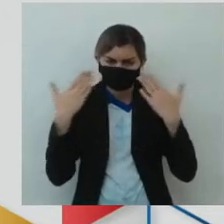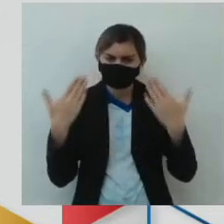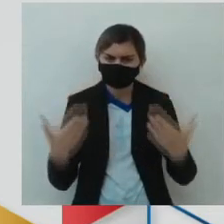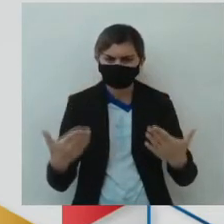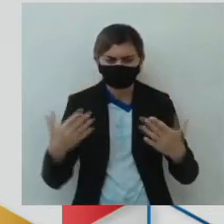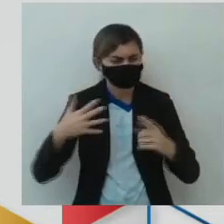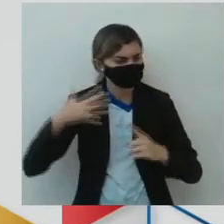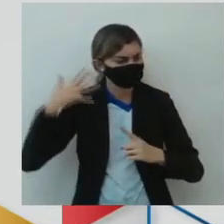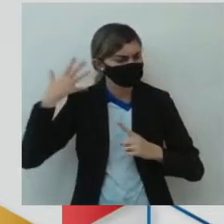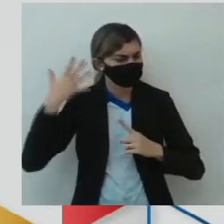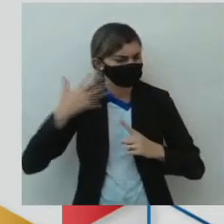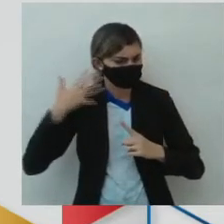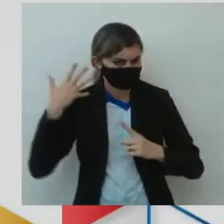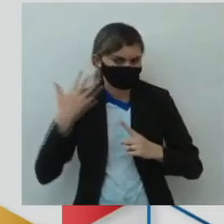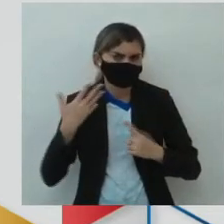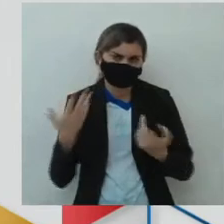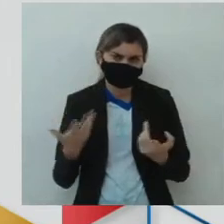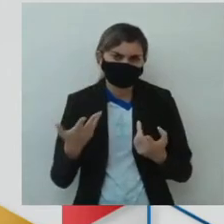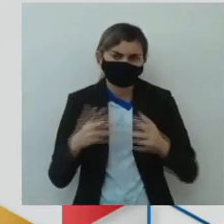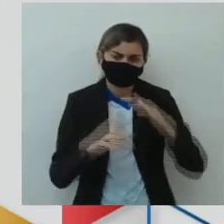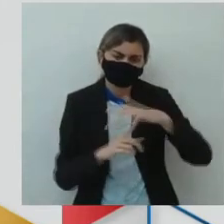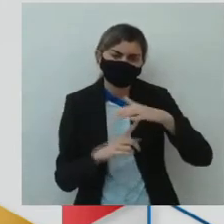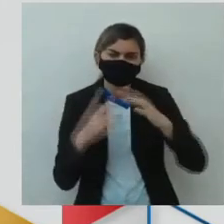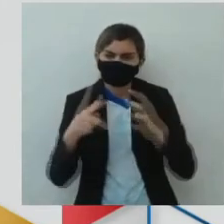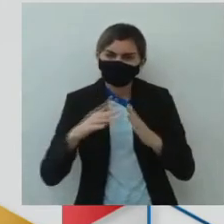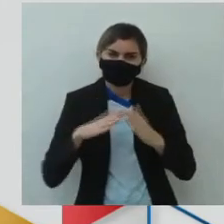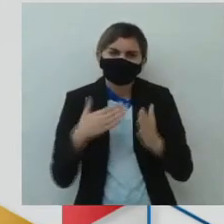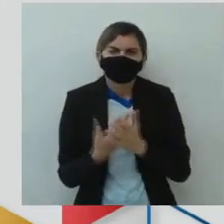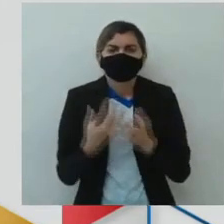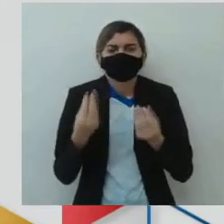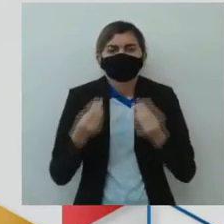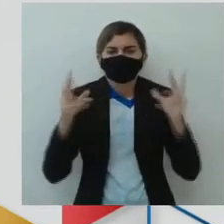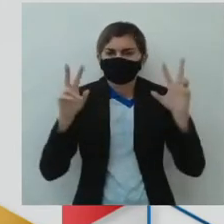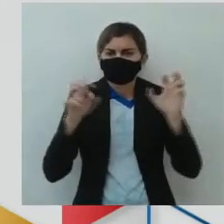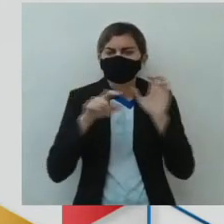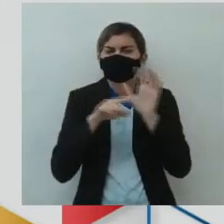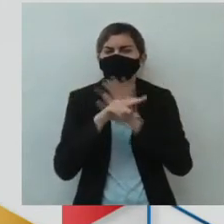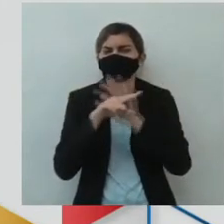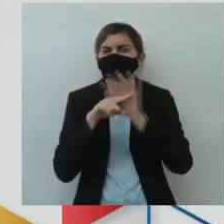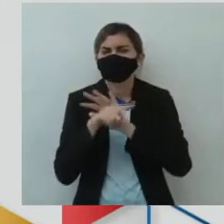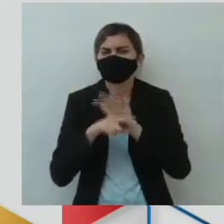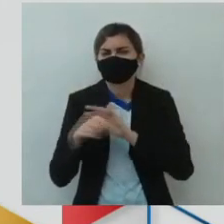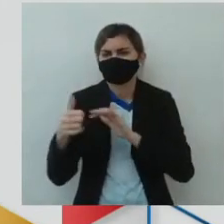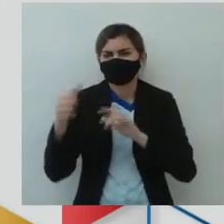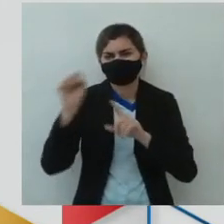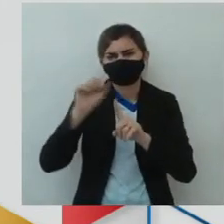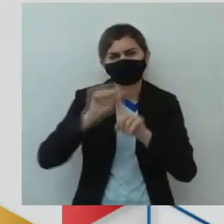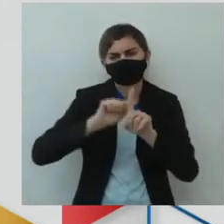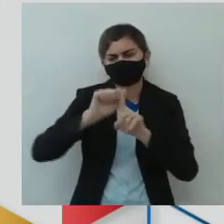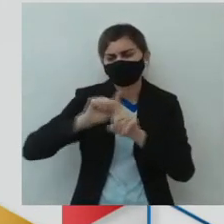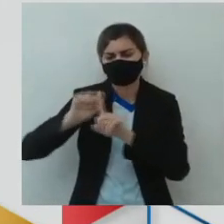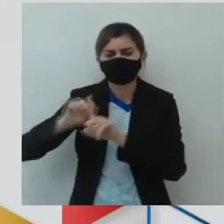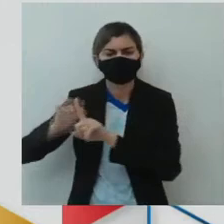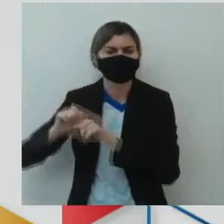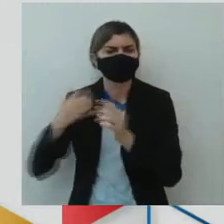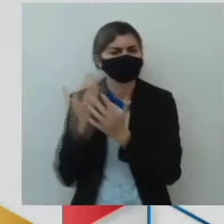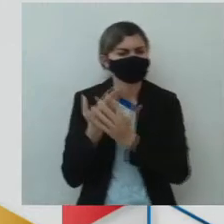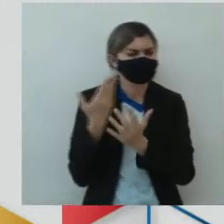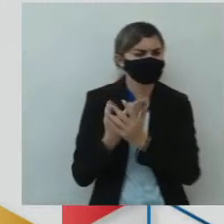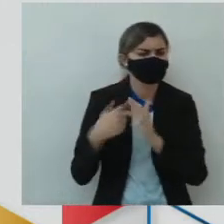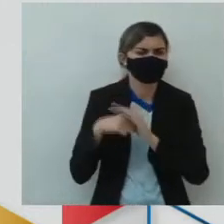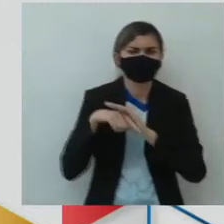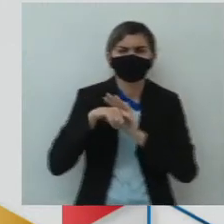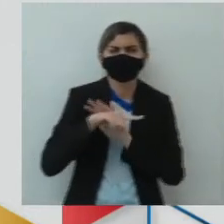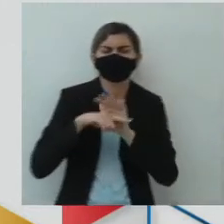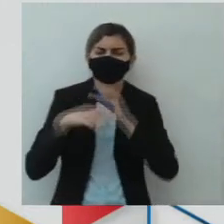né um discurso na mão Z na feira da sua escola sobre o resultado de uma pesquisa de 18 meses né pesquisando